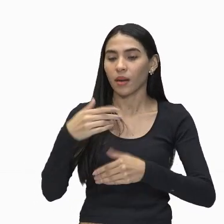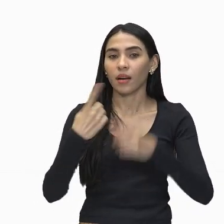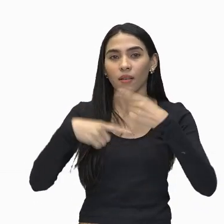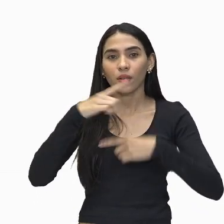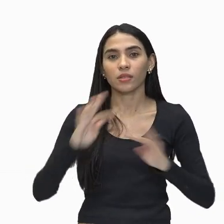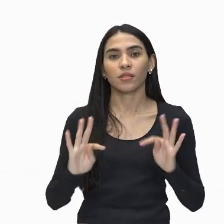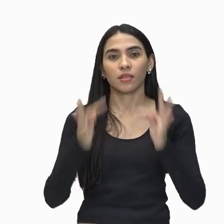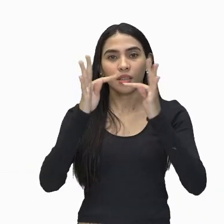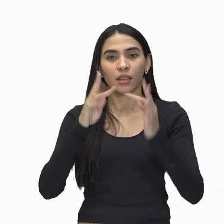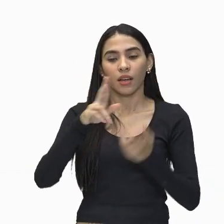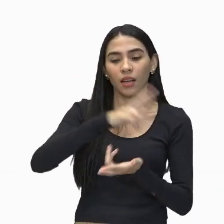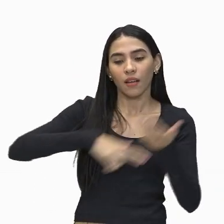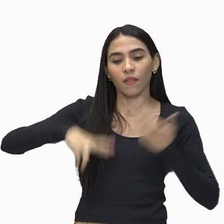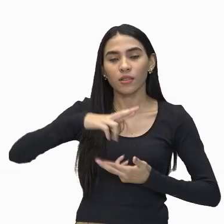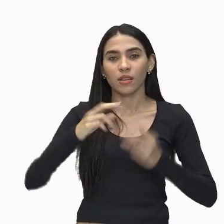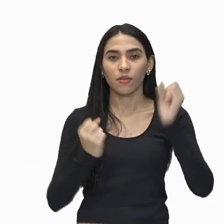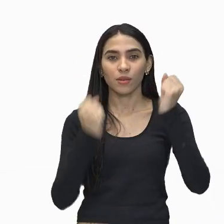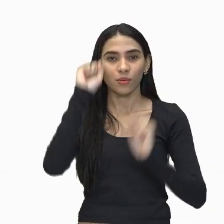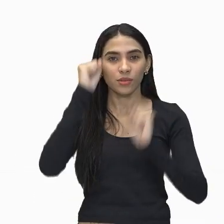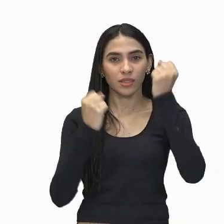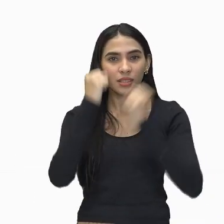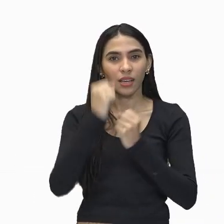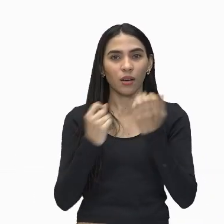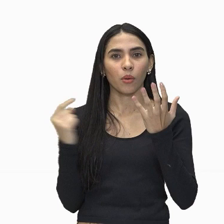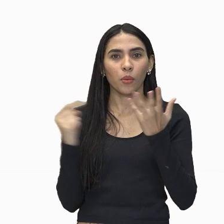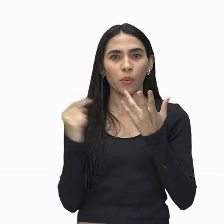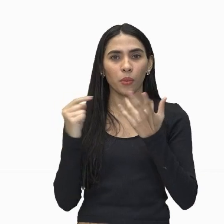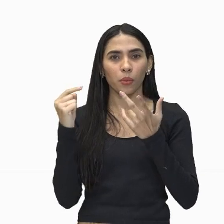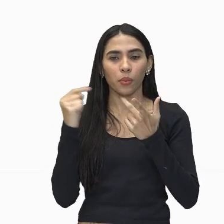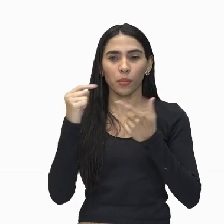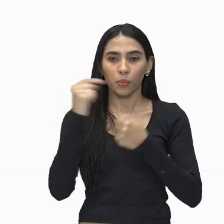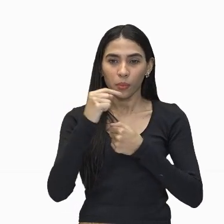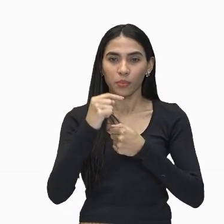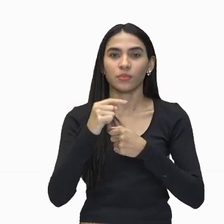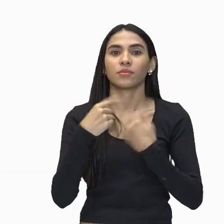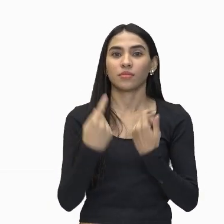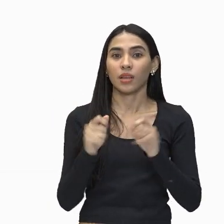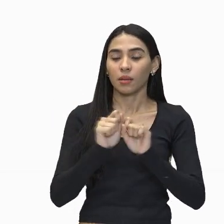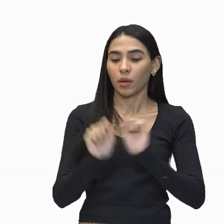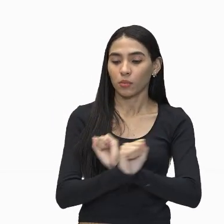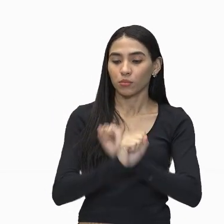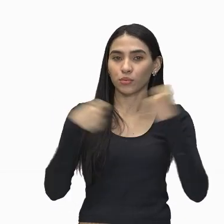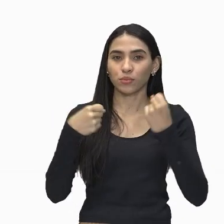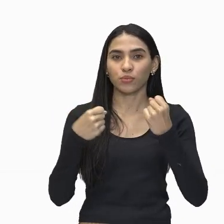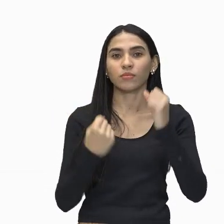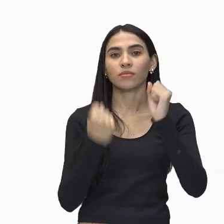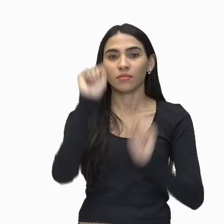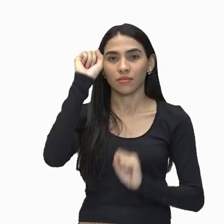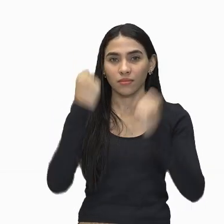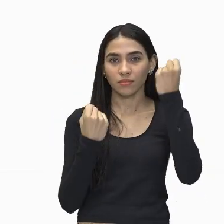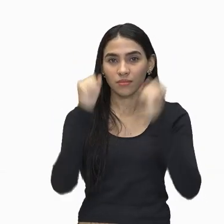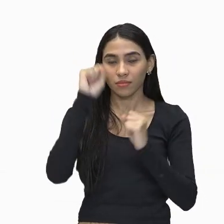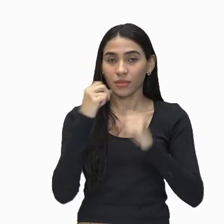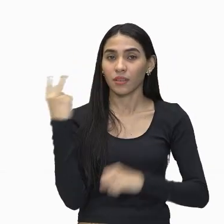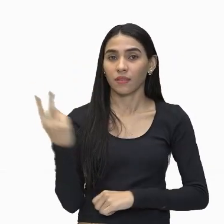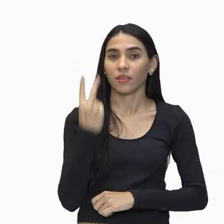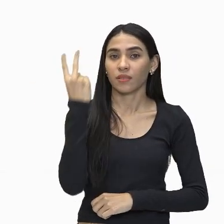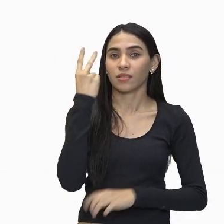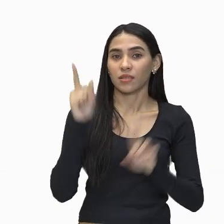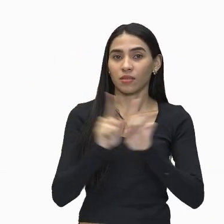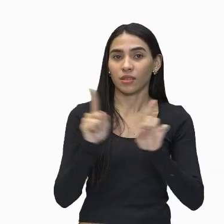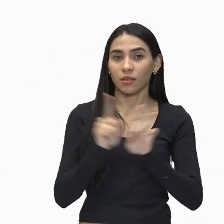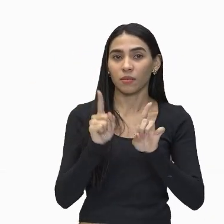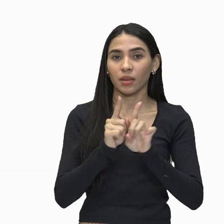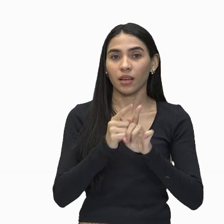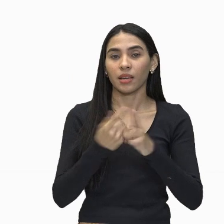tecnológicos, revolução industrial, tanta coisa acontecendo ali, a expansão industrial, a valorização